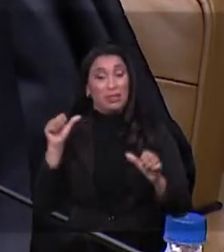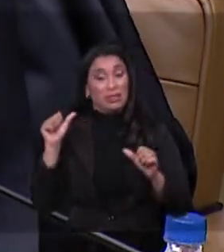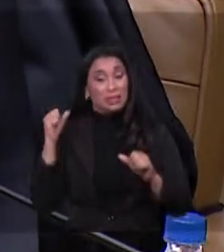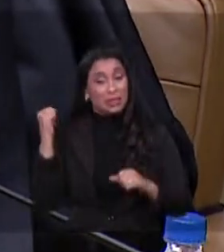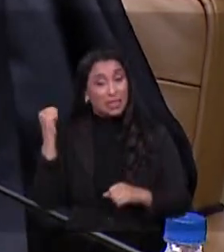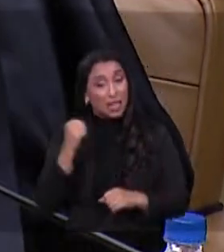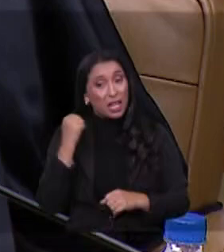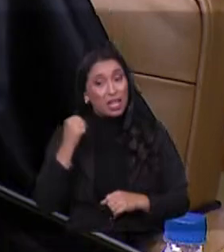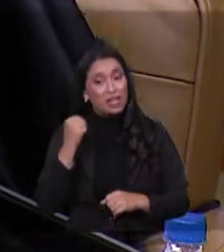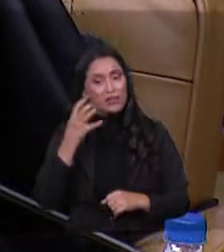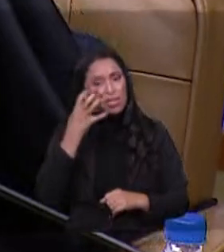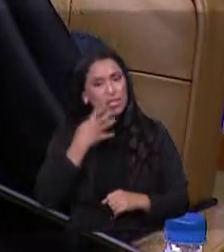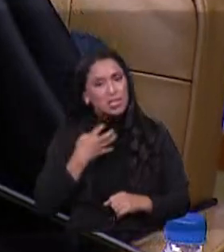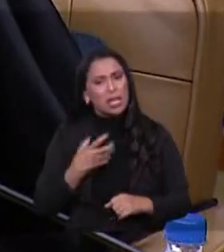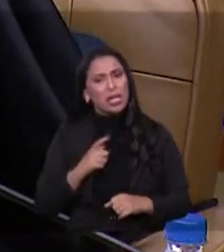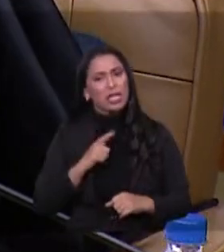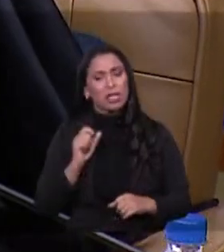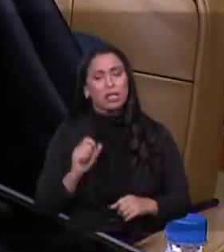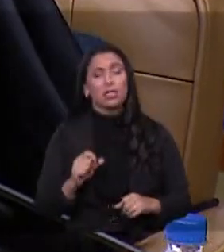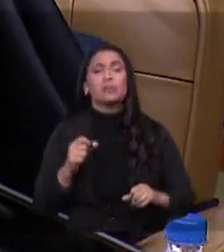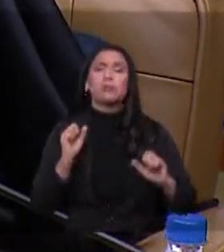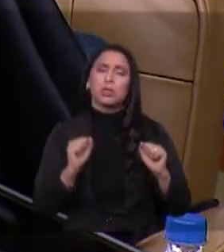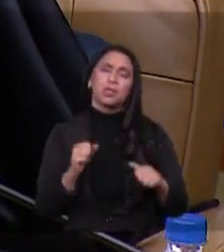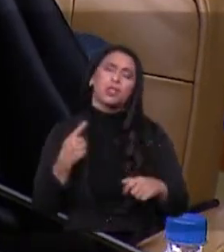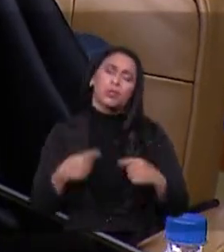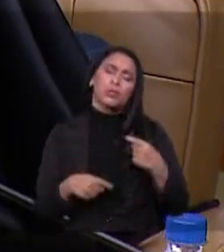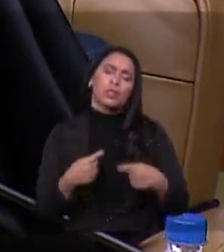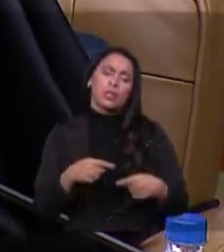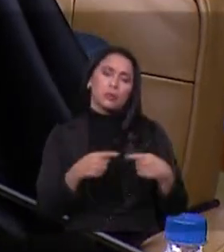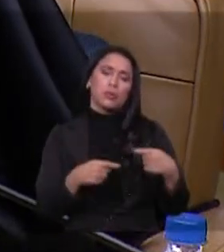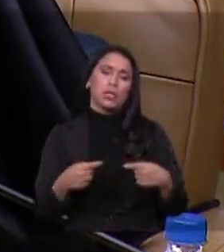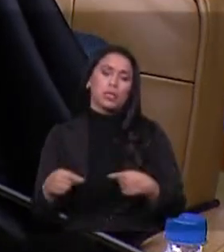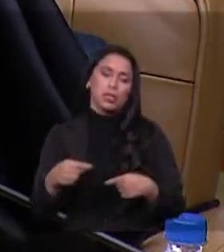gravíssimas e trágicas, poderão ser debatidas